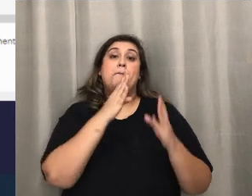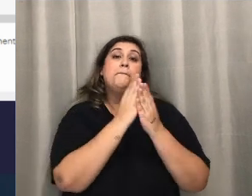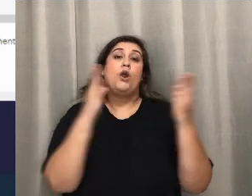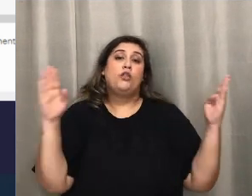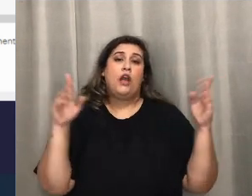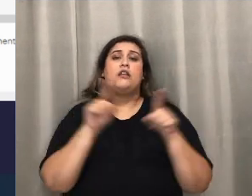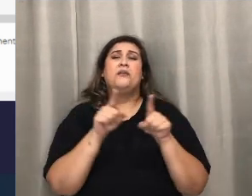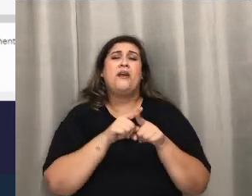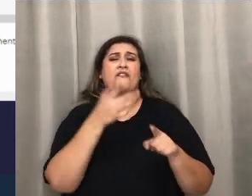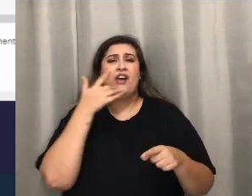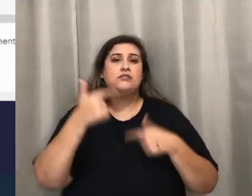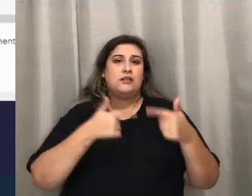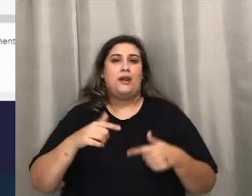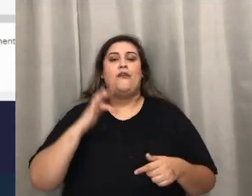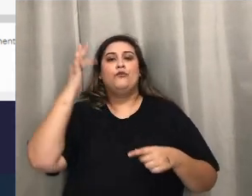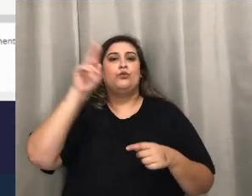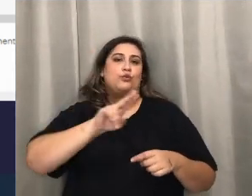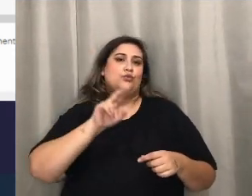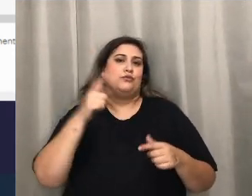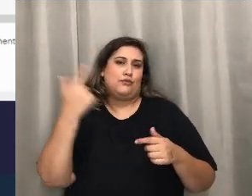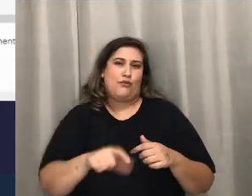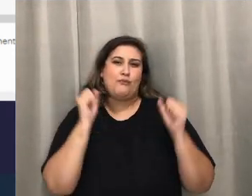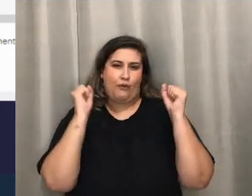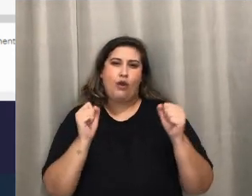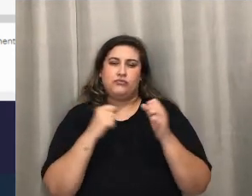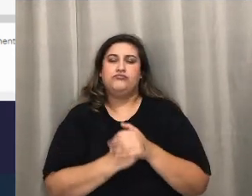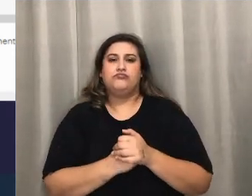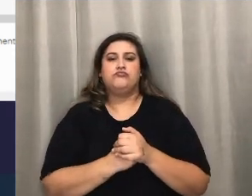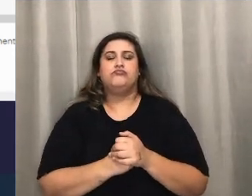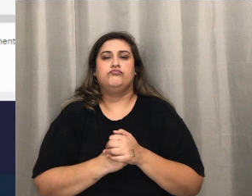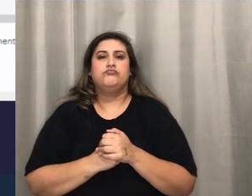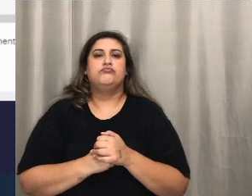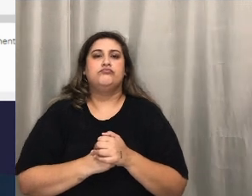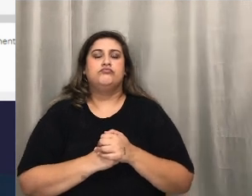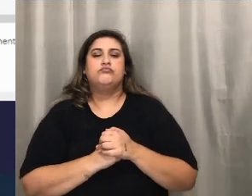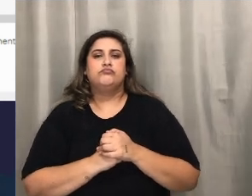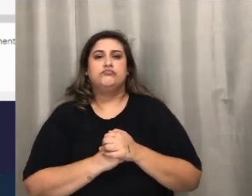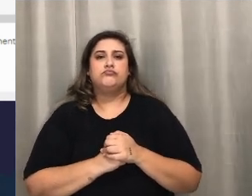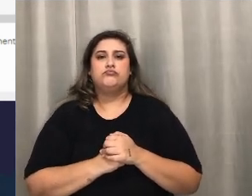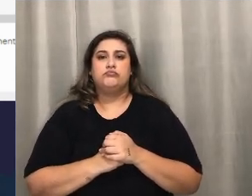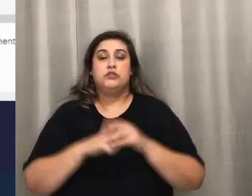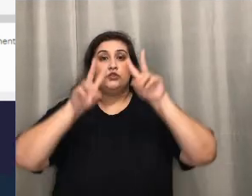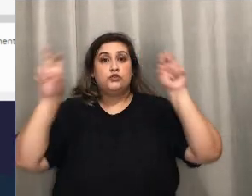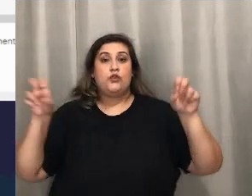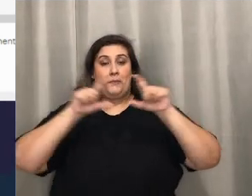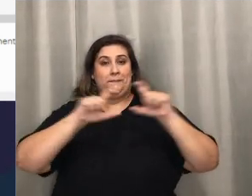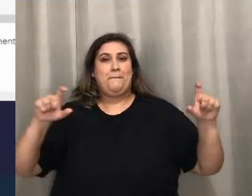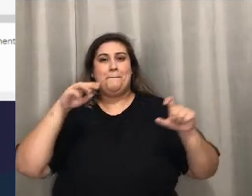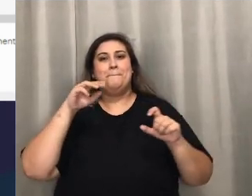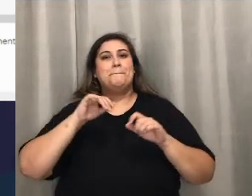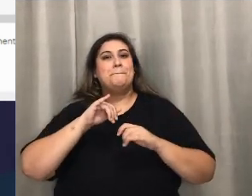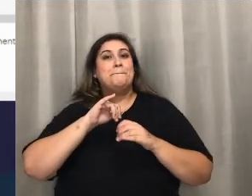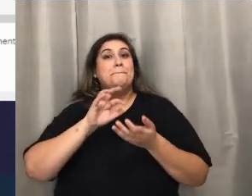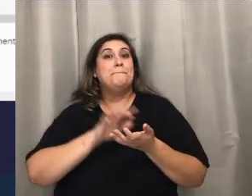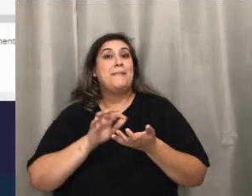seu trabalho e o seu planejamento pedagógico. Sobre as mensagens que eu falei para vocês